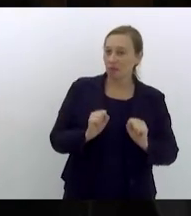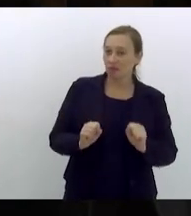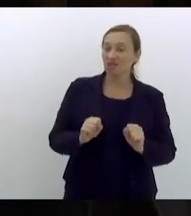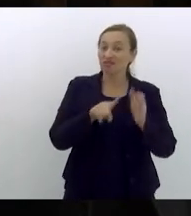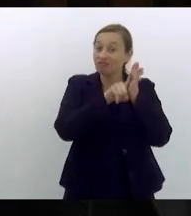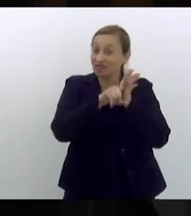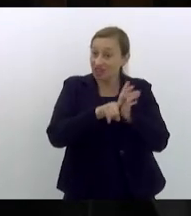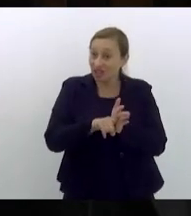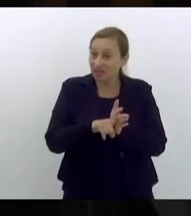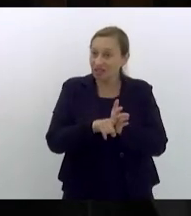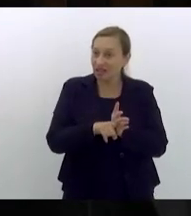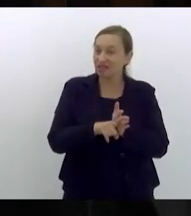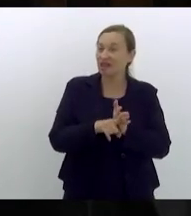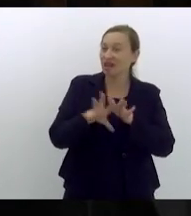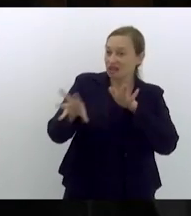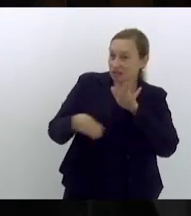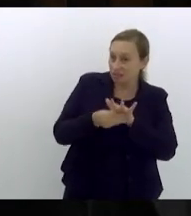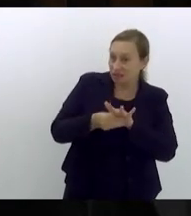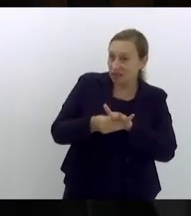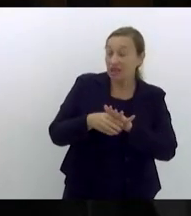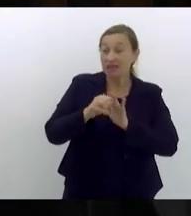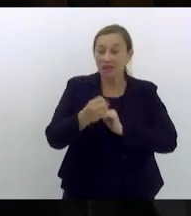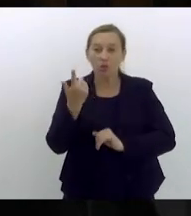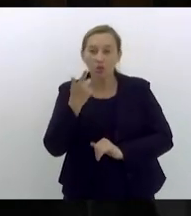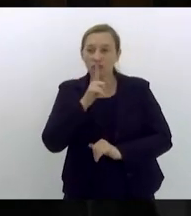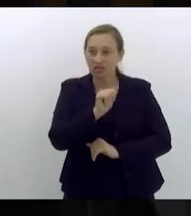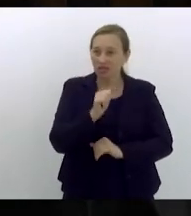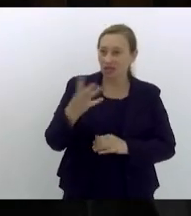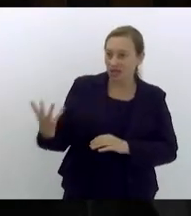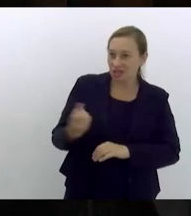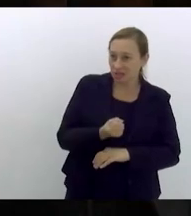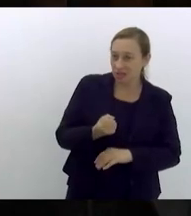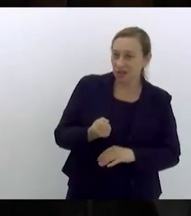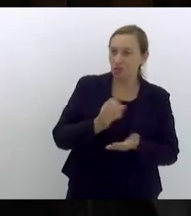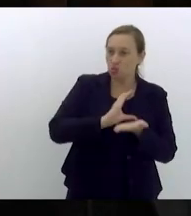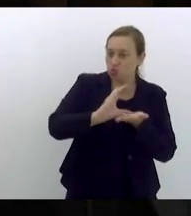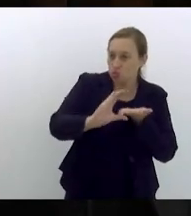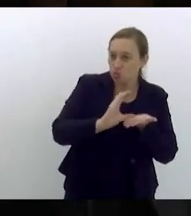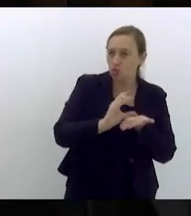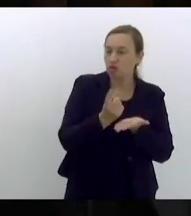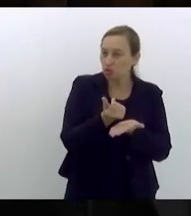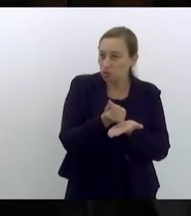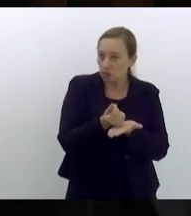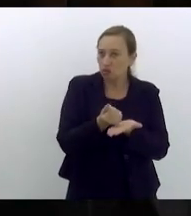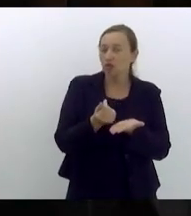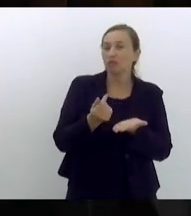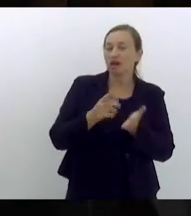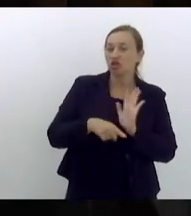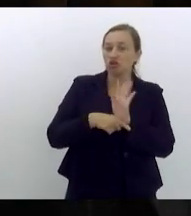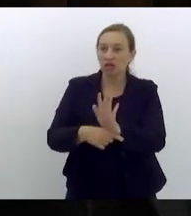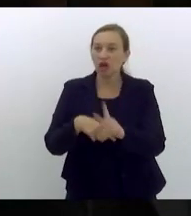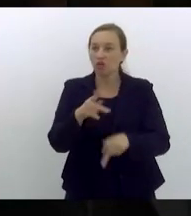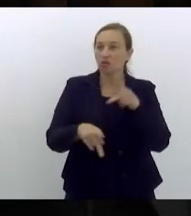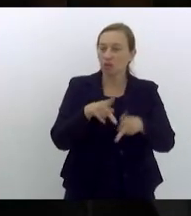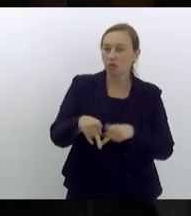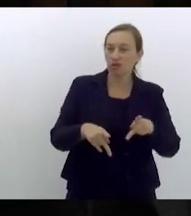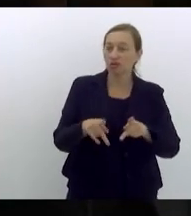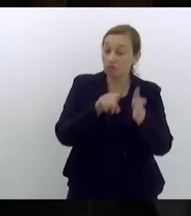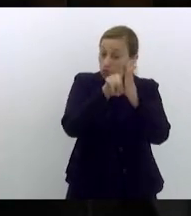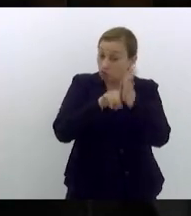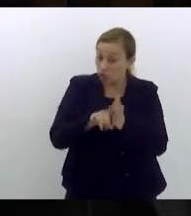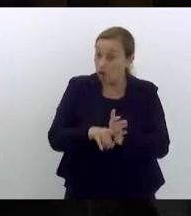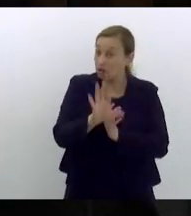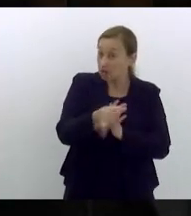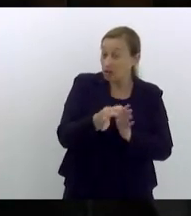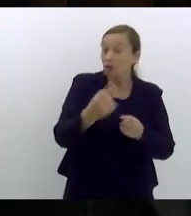fiscalizar essas emendas né caso a gente consiga receber esse recurso para atender nosso eleitor para atender a nossa população que seja bastante fiscalizado